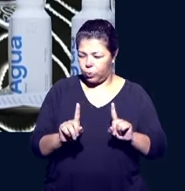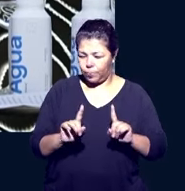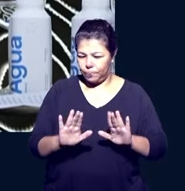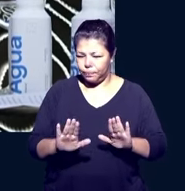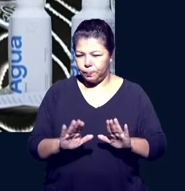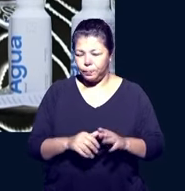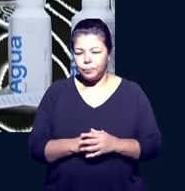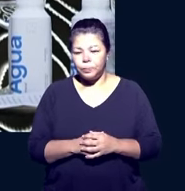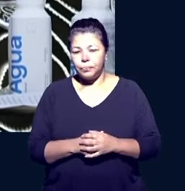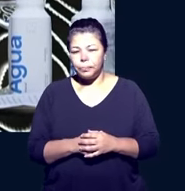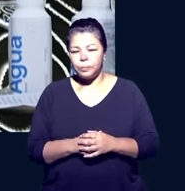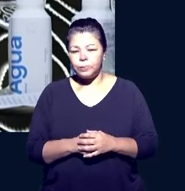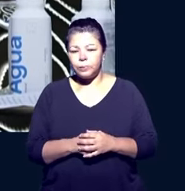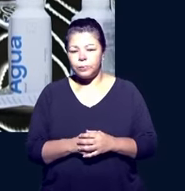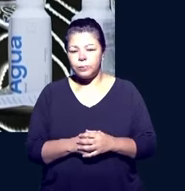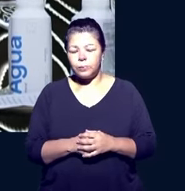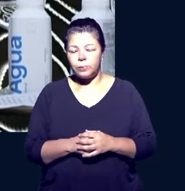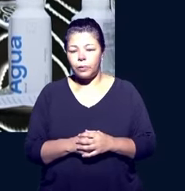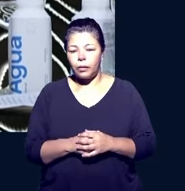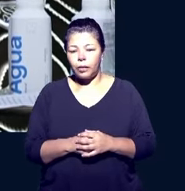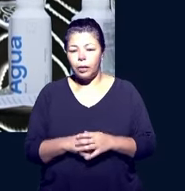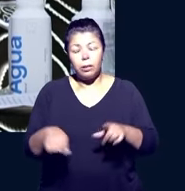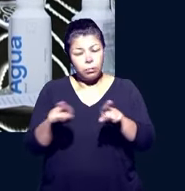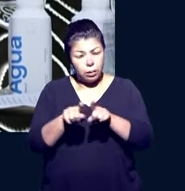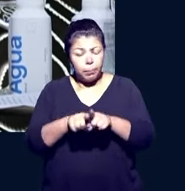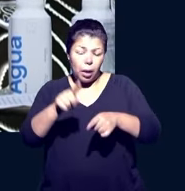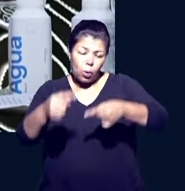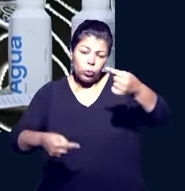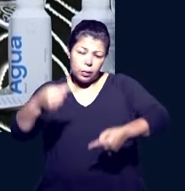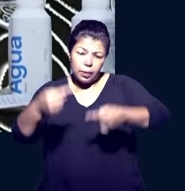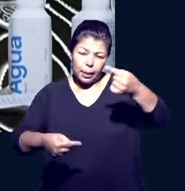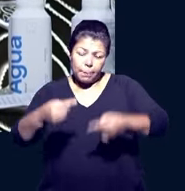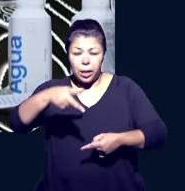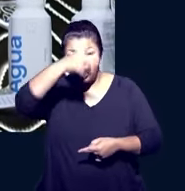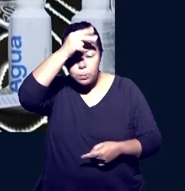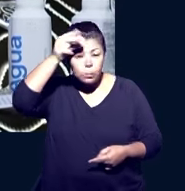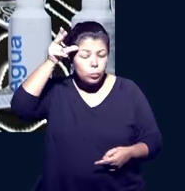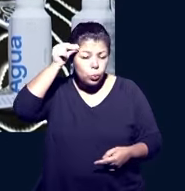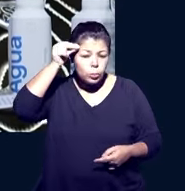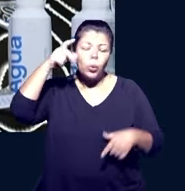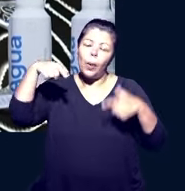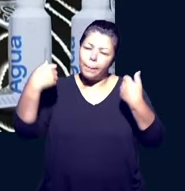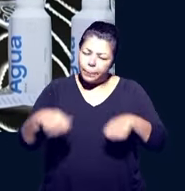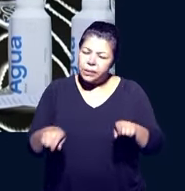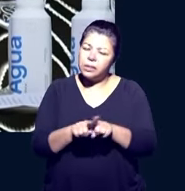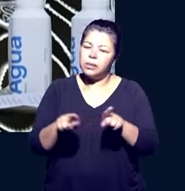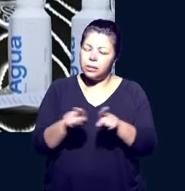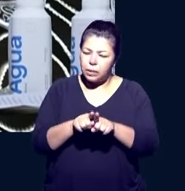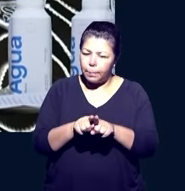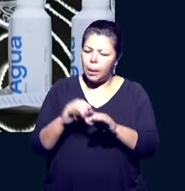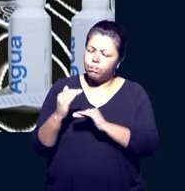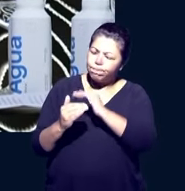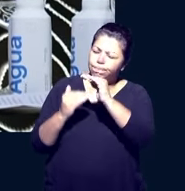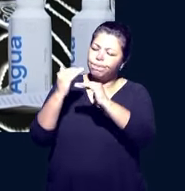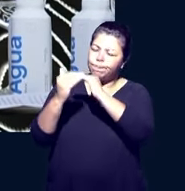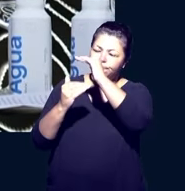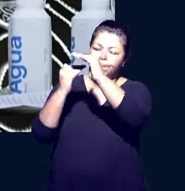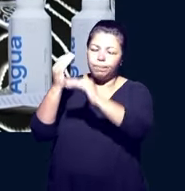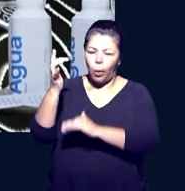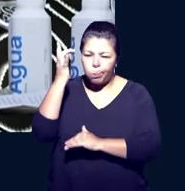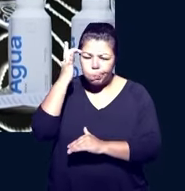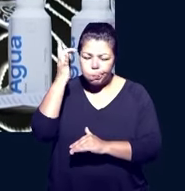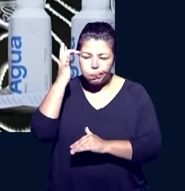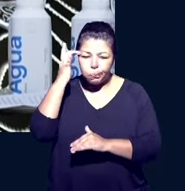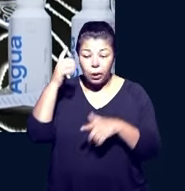o ambiente e segundo porque eu acho que é um debate público que precisa amadurecer na sociedade a gente precisa tentar